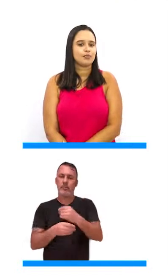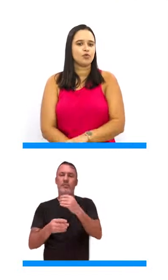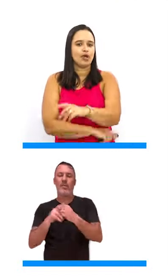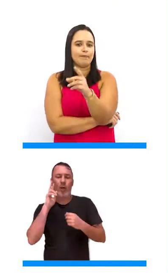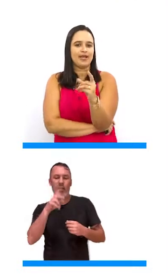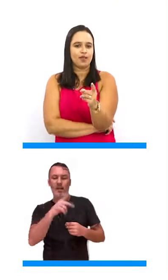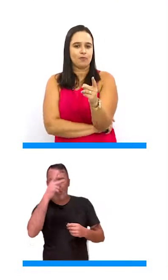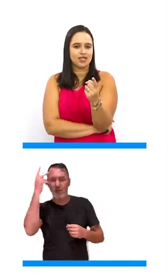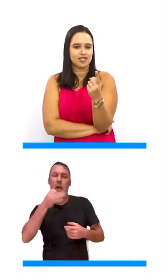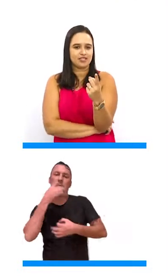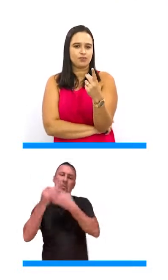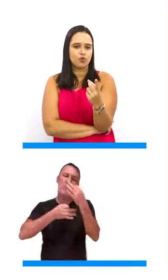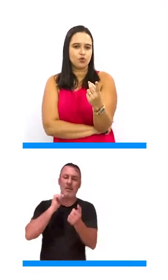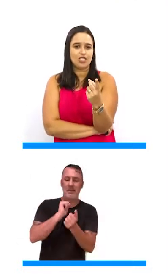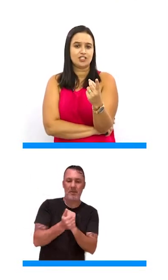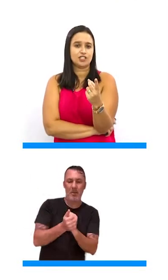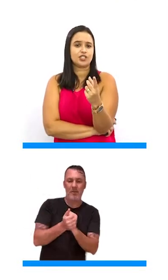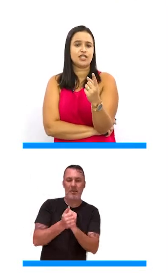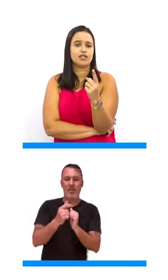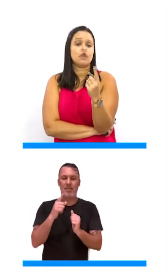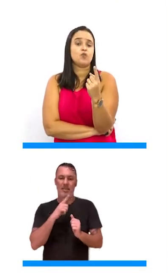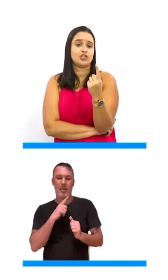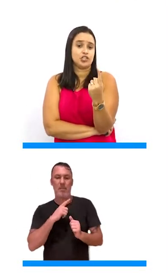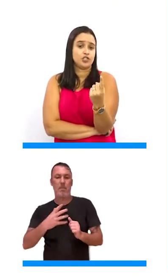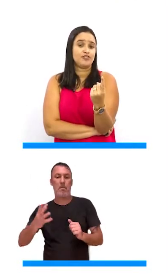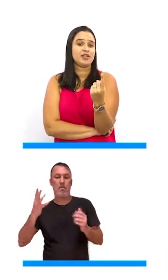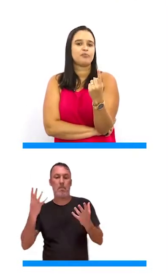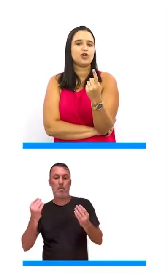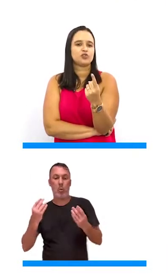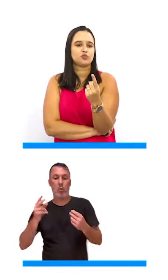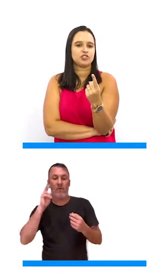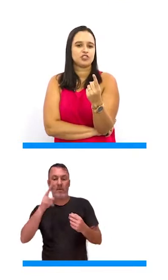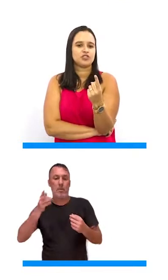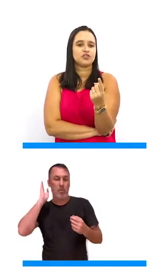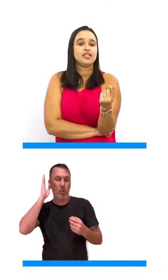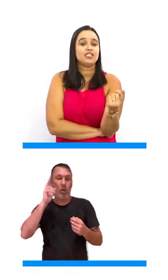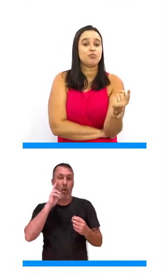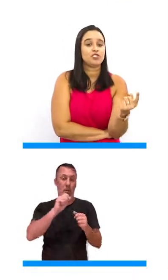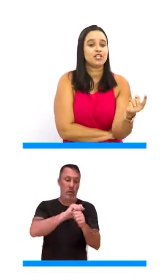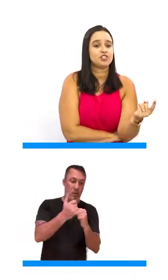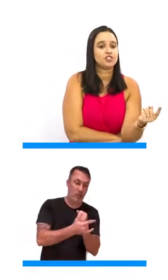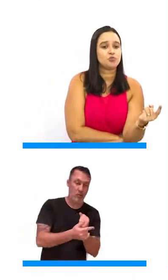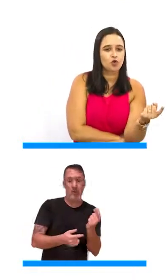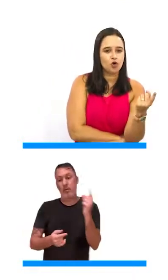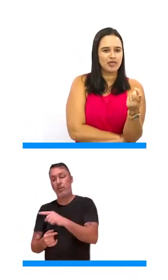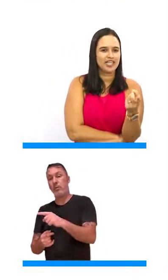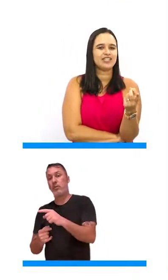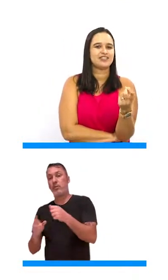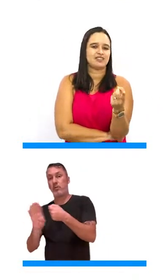comentarista burro. Repare que comentarista burro, a gente tem aí o adjetivo e depois o substantivo. E depois ele diz,